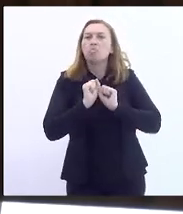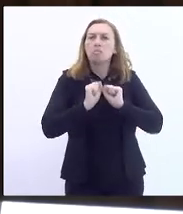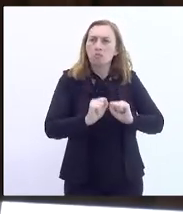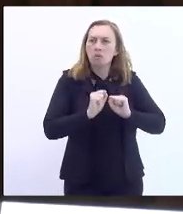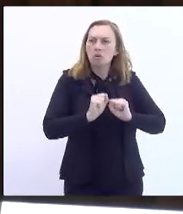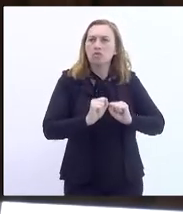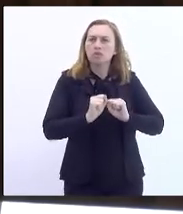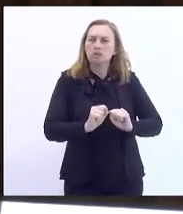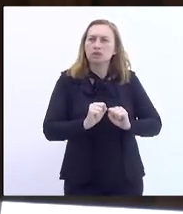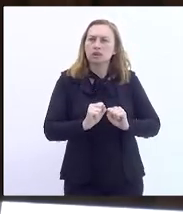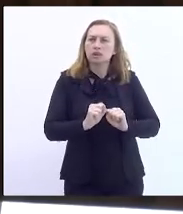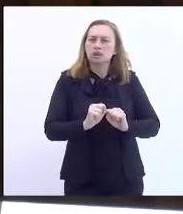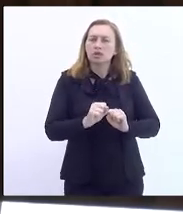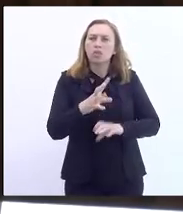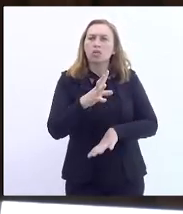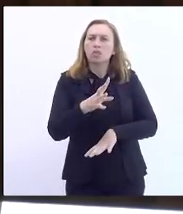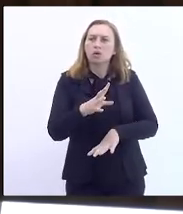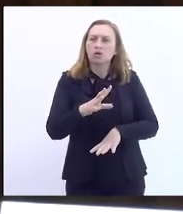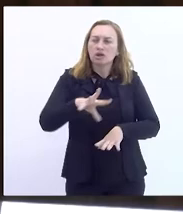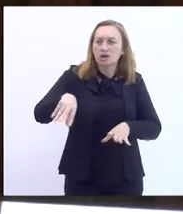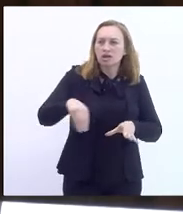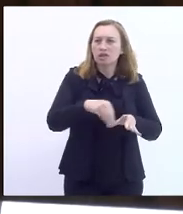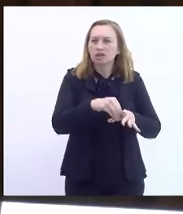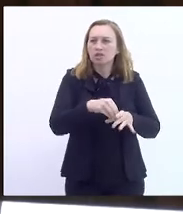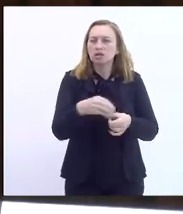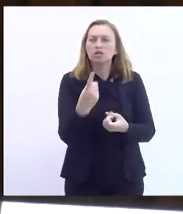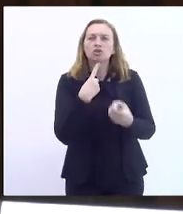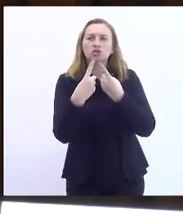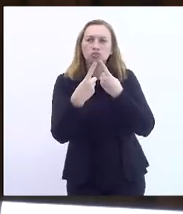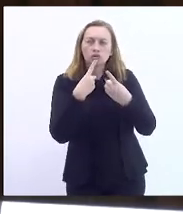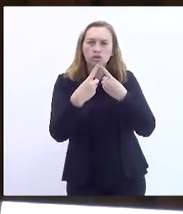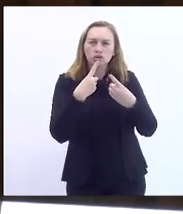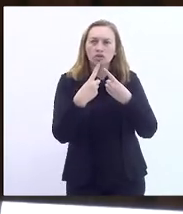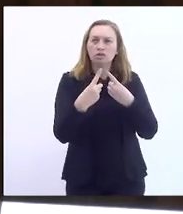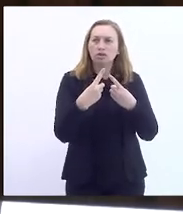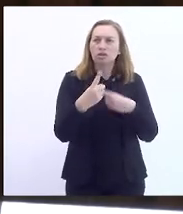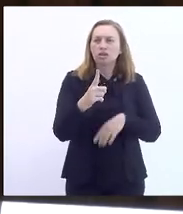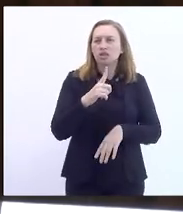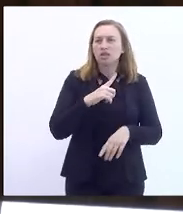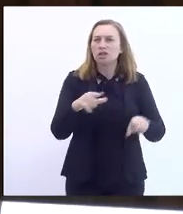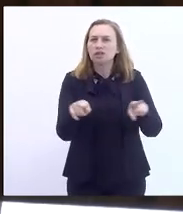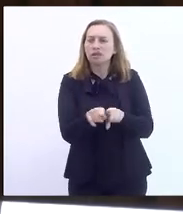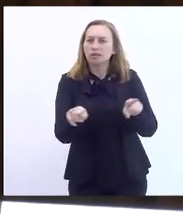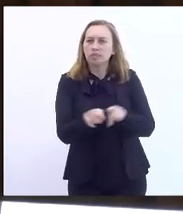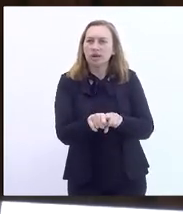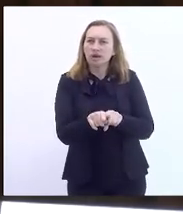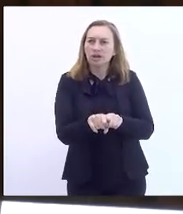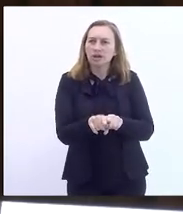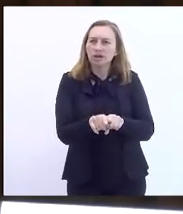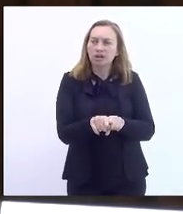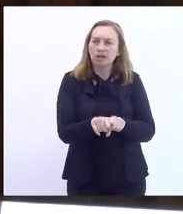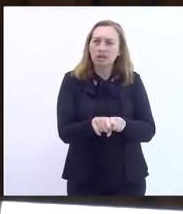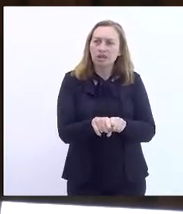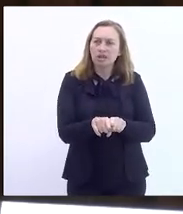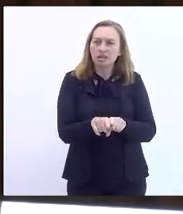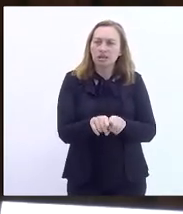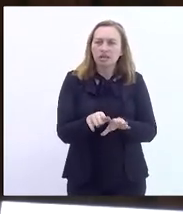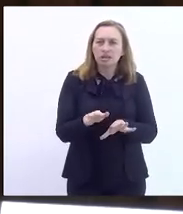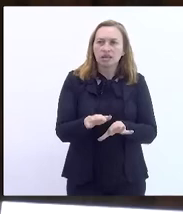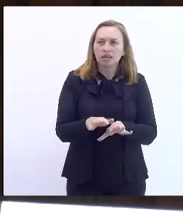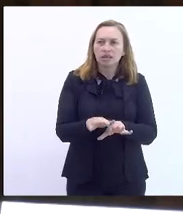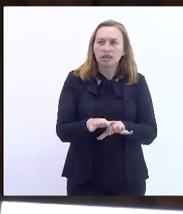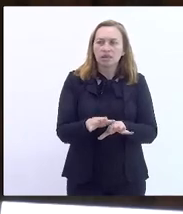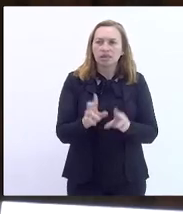possa coincidir num debate que traga também elementos que sonhando Mais do